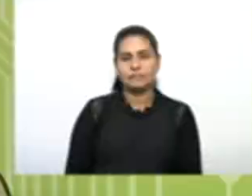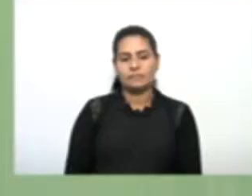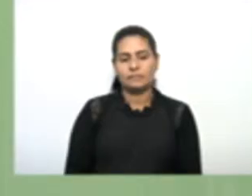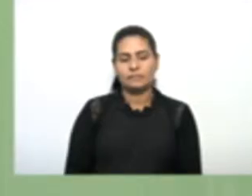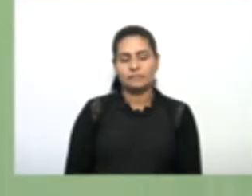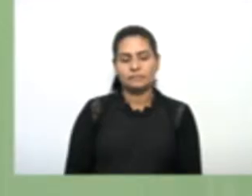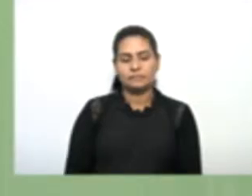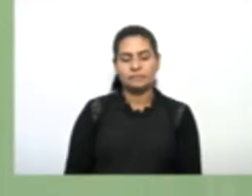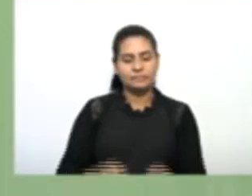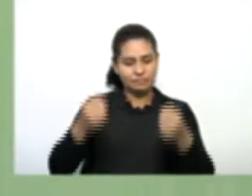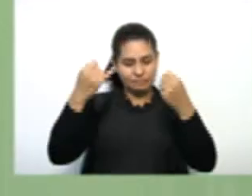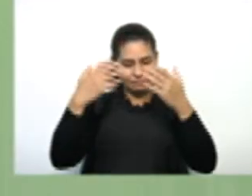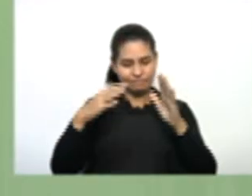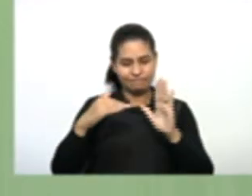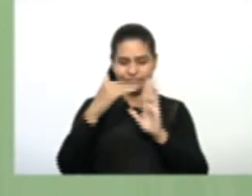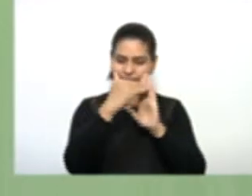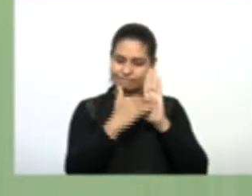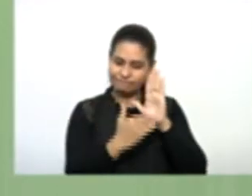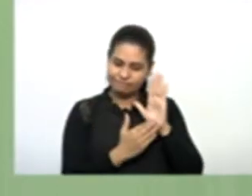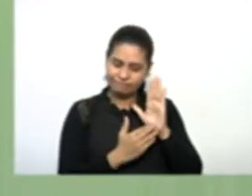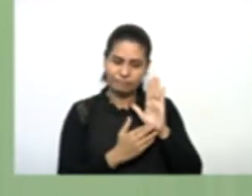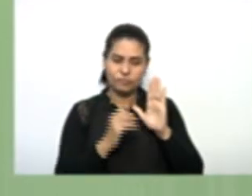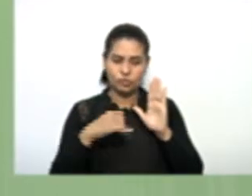Vamos falar então dos princípios